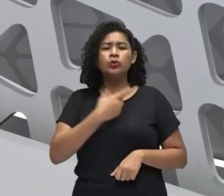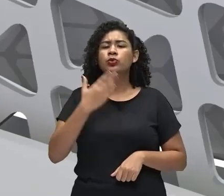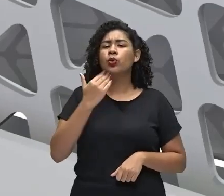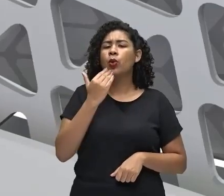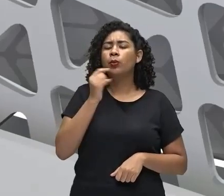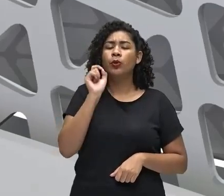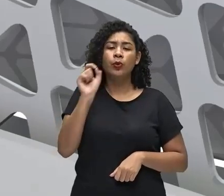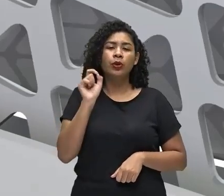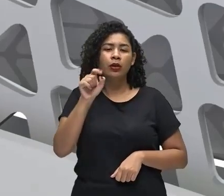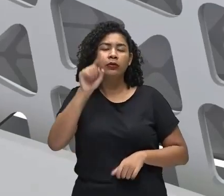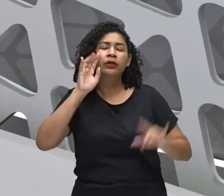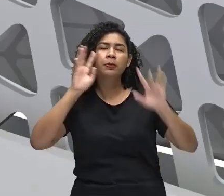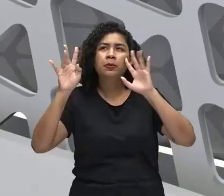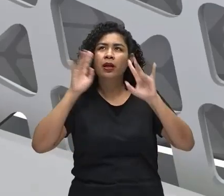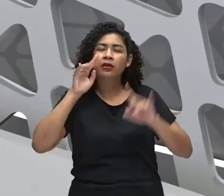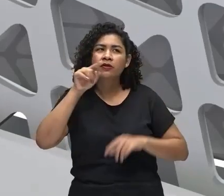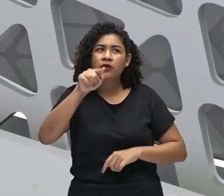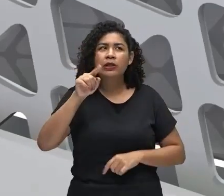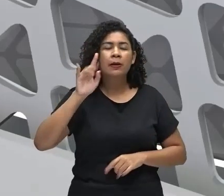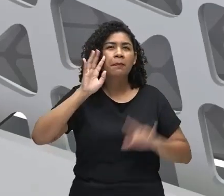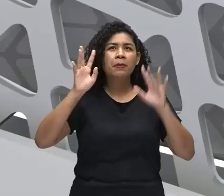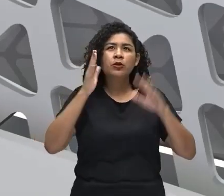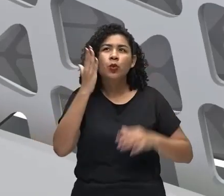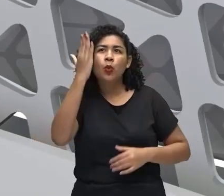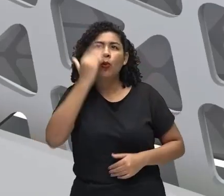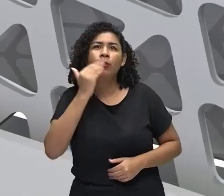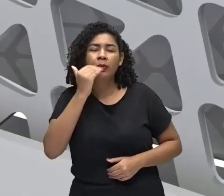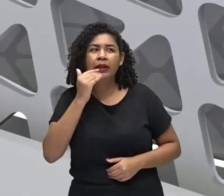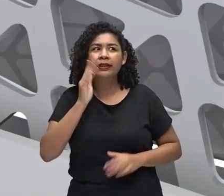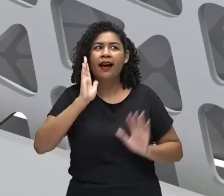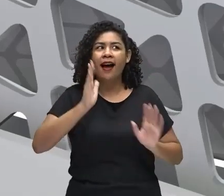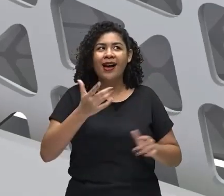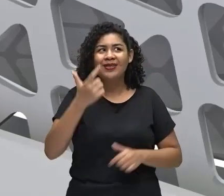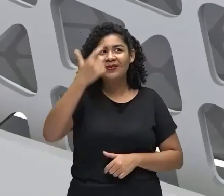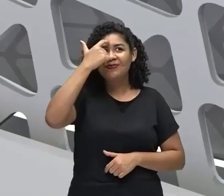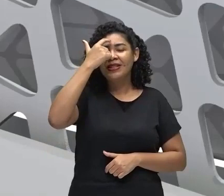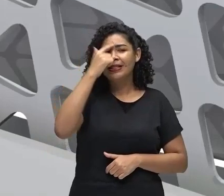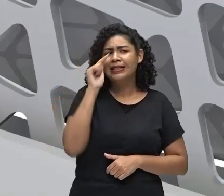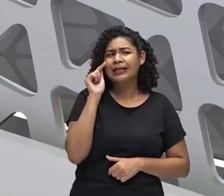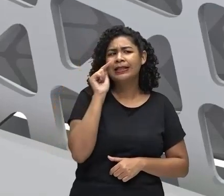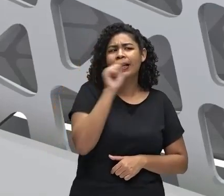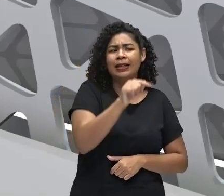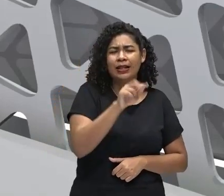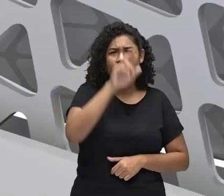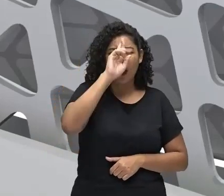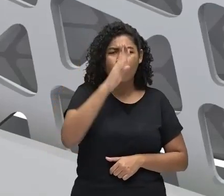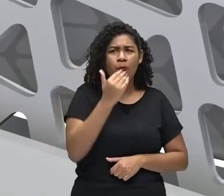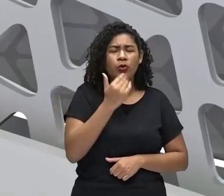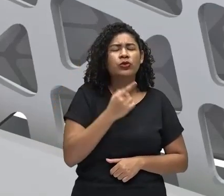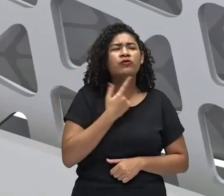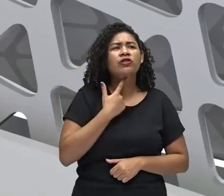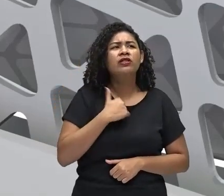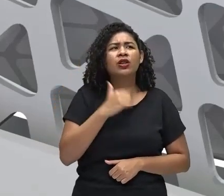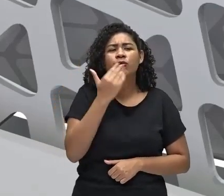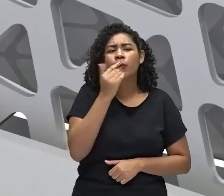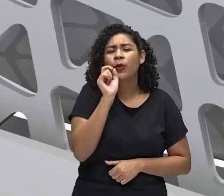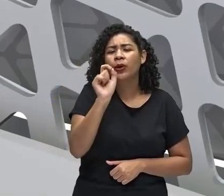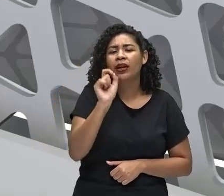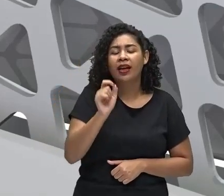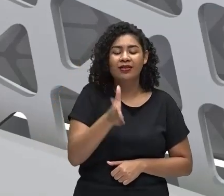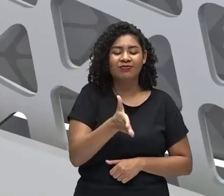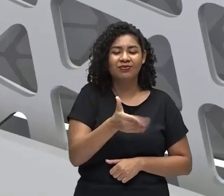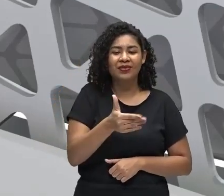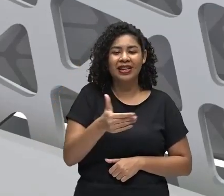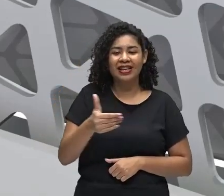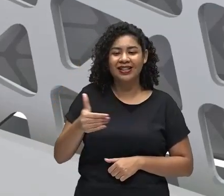aí numa coisa que quando você pensa em comer, já pensou ali em comer, na hora do almoço, dá vontade de comer o quê? Um peixe, né? O peixe